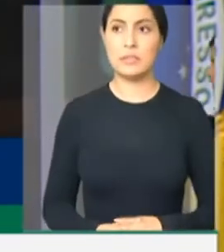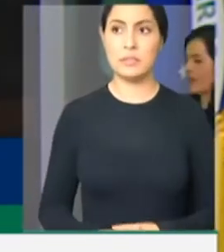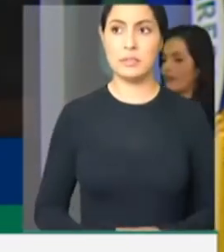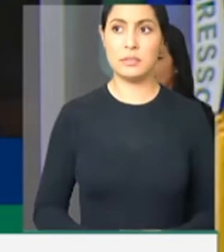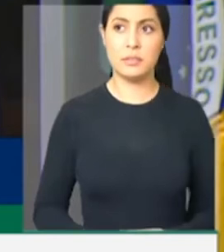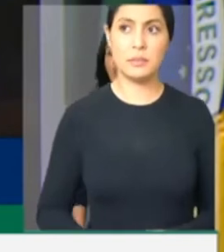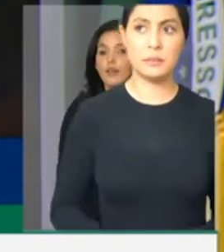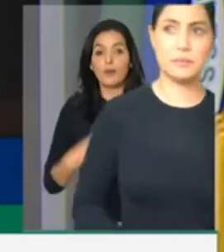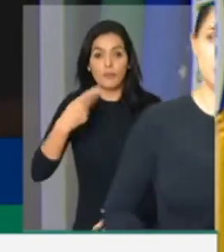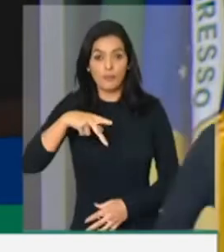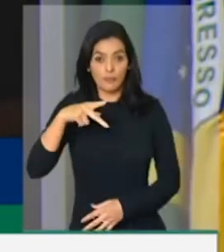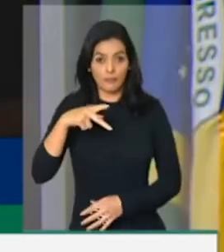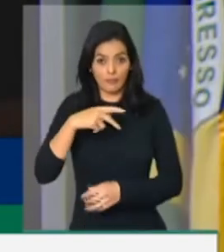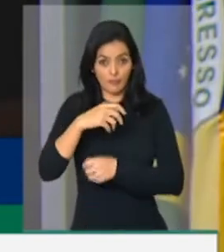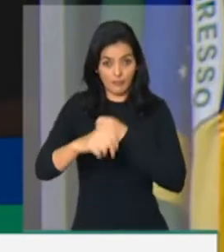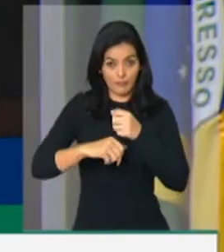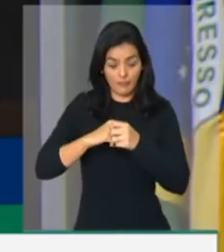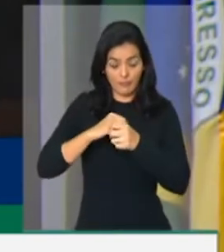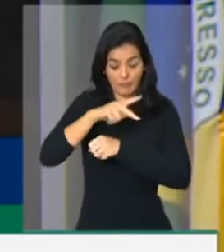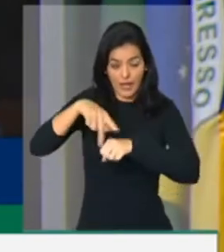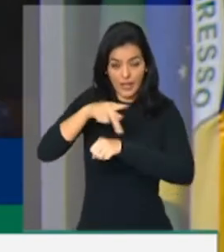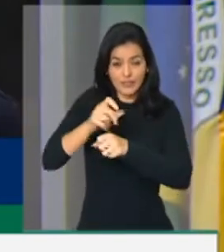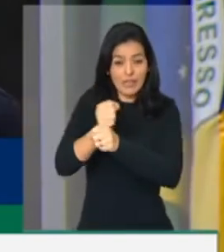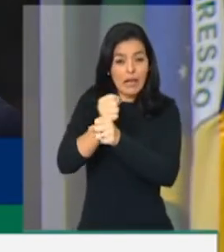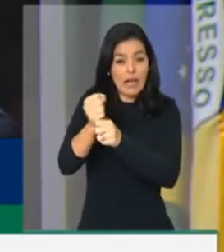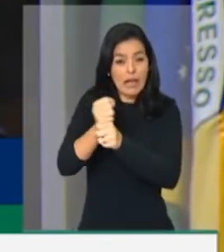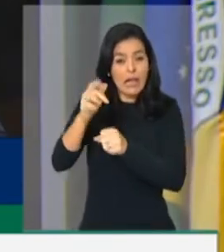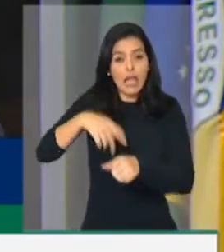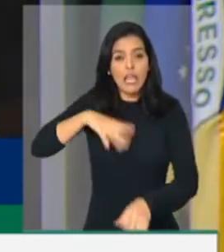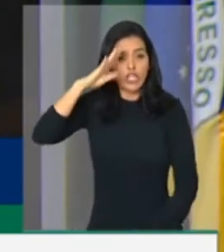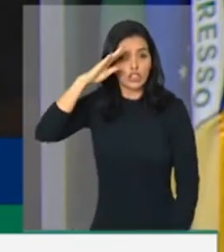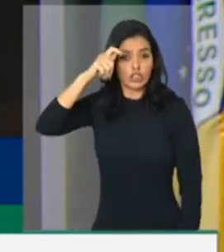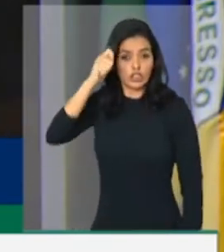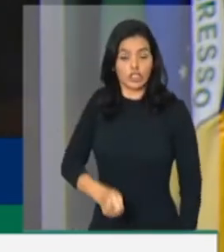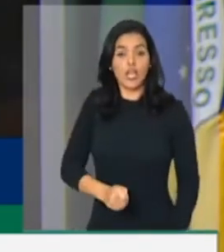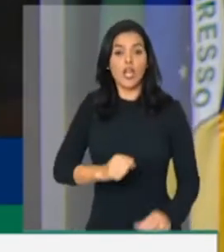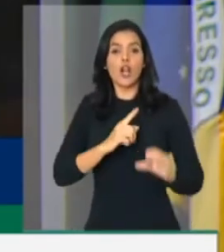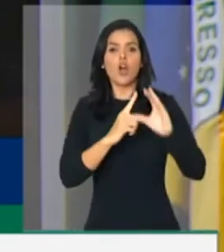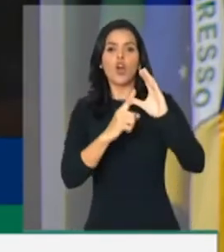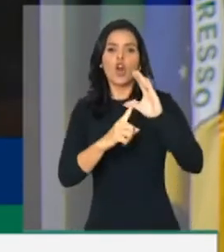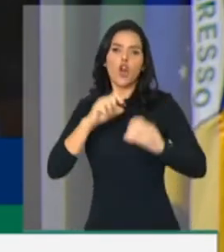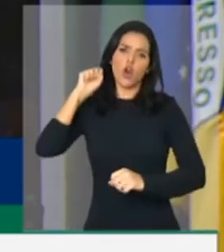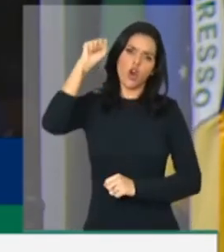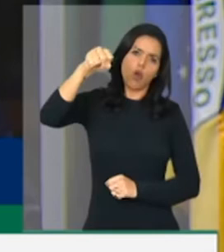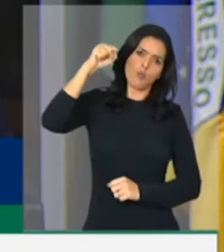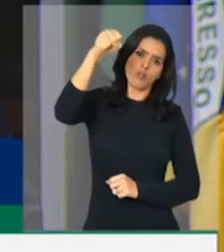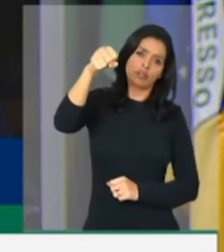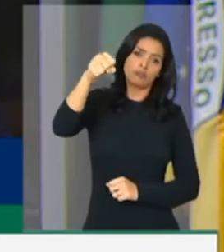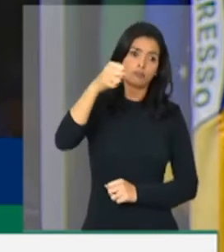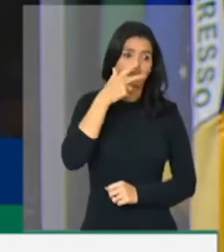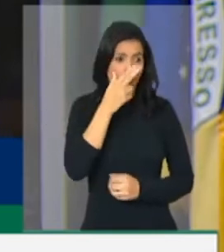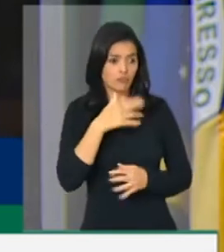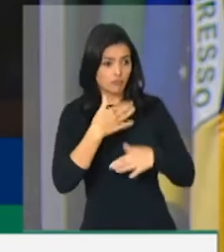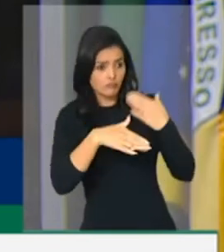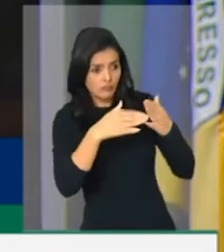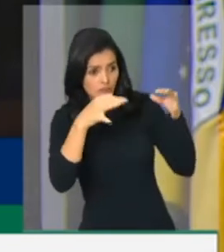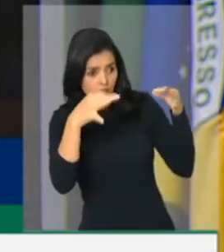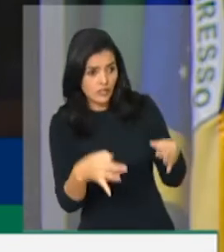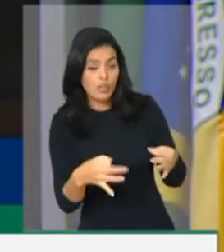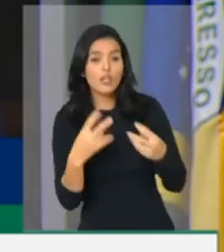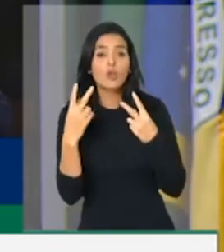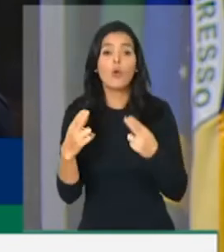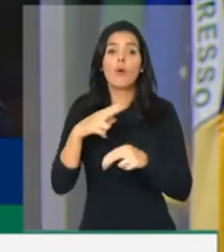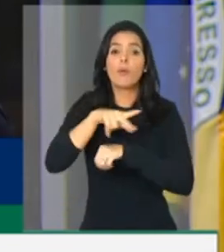por uma ditadura comunista é o país onde o comunismo deu certo assim como na